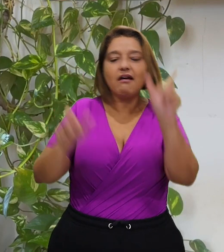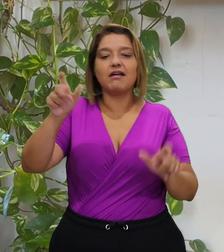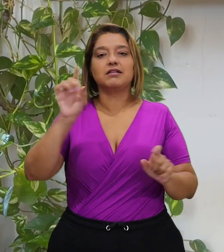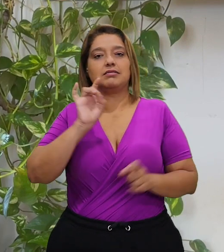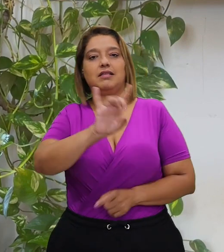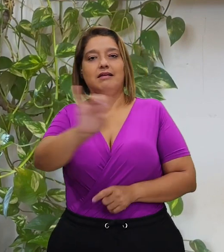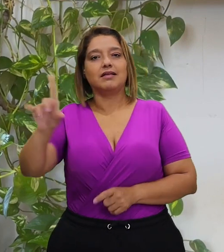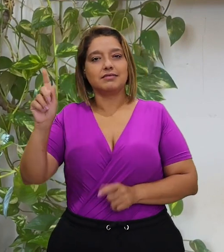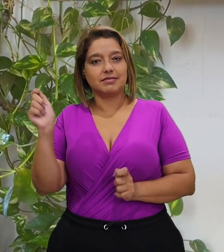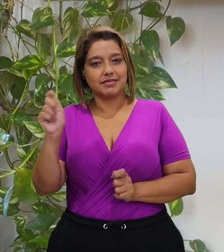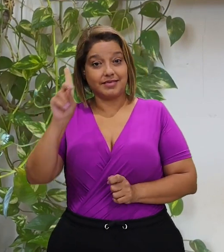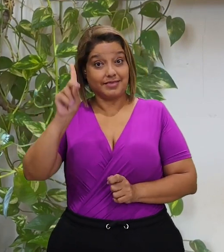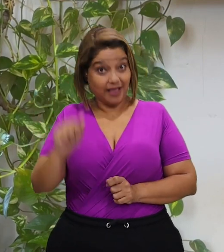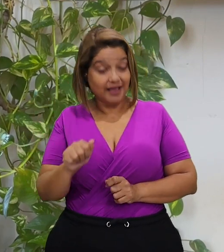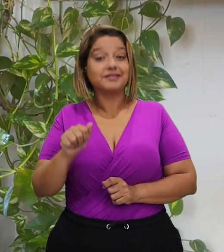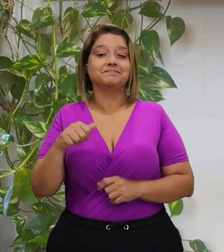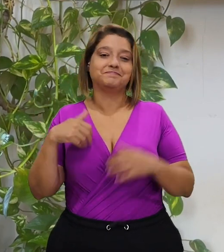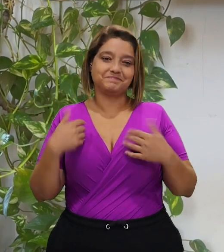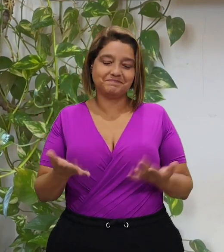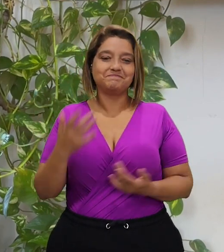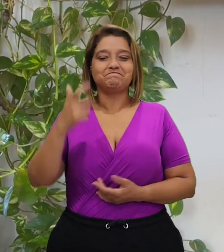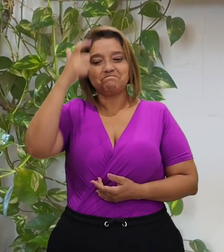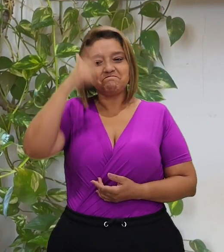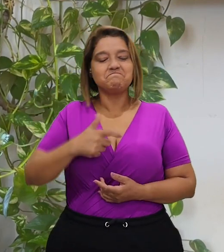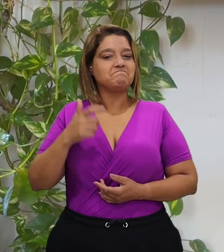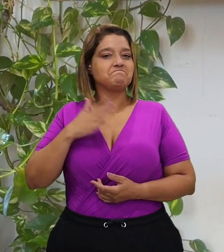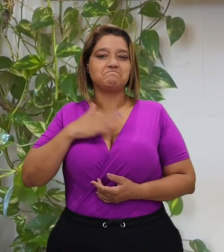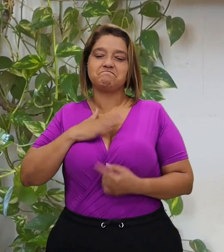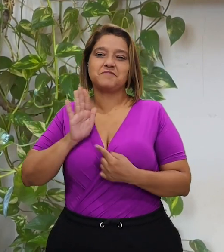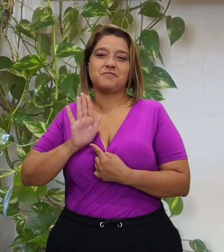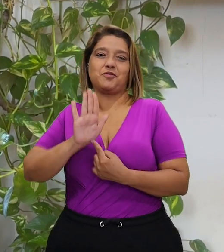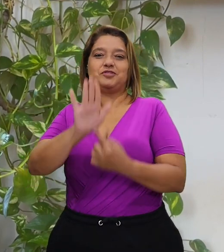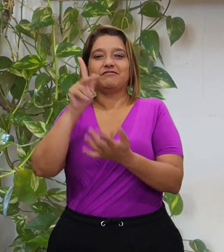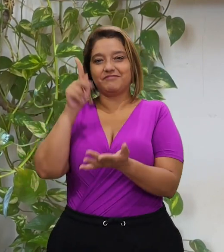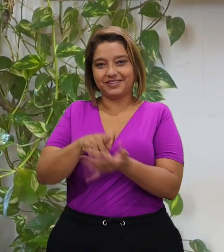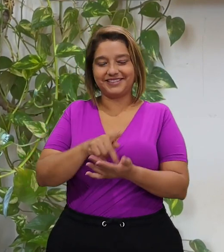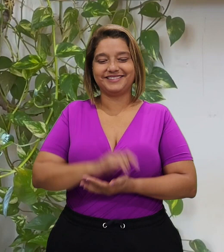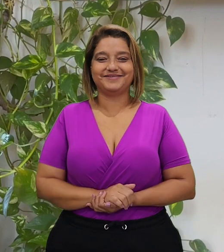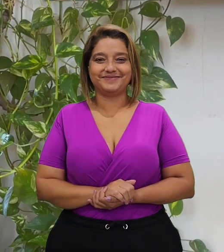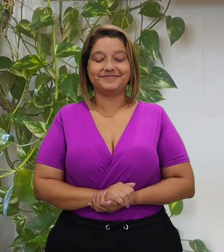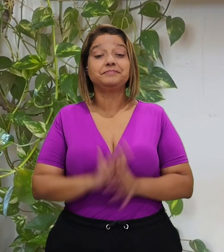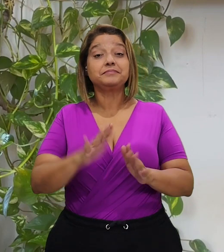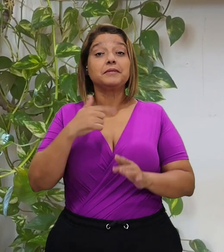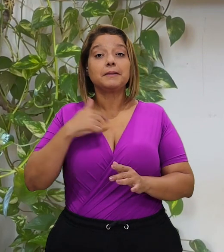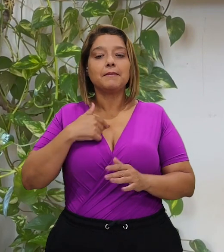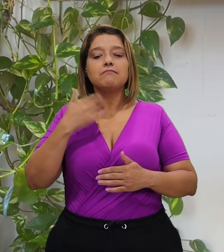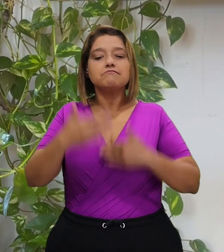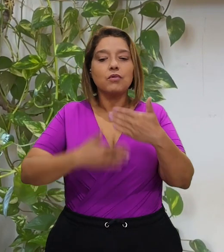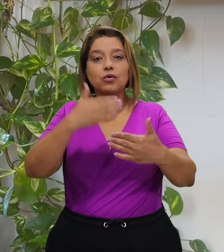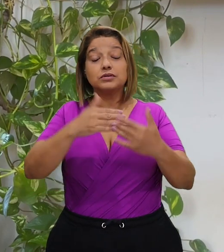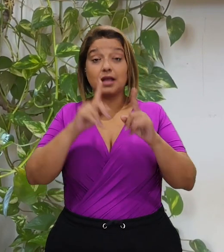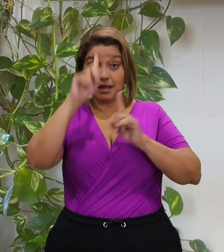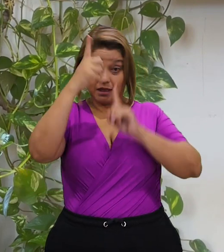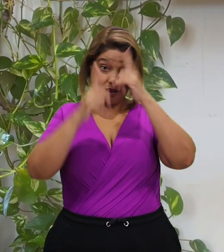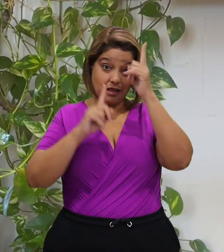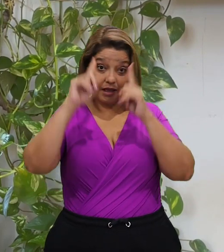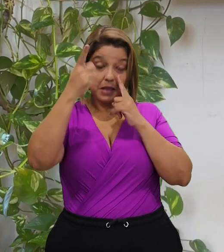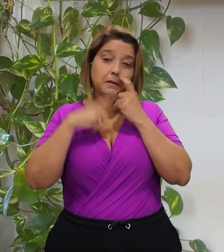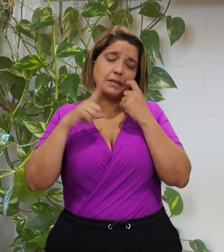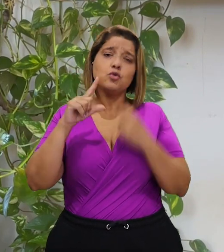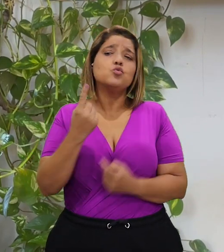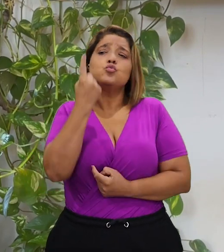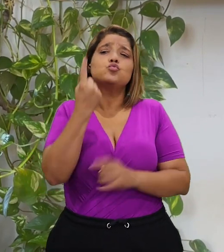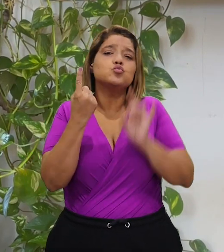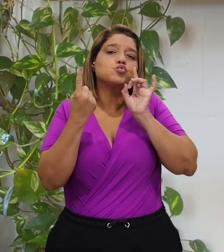sabe quem você é, mais autêntico você é. E aí a gente pode falar sobre o grande ato de ousadia que cada